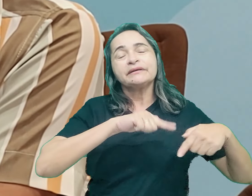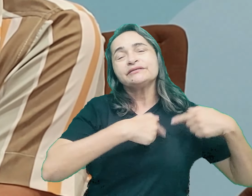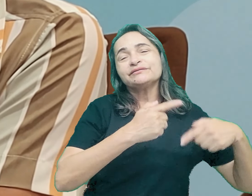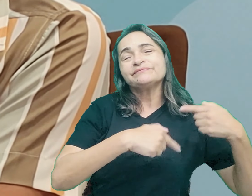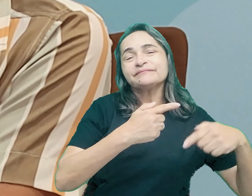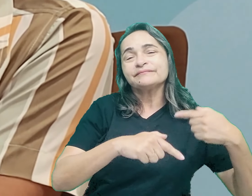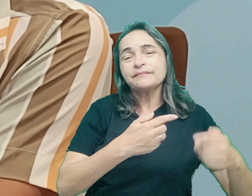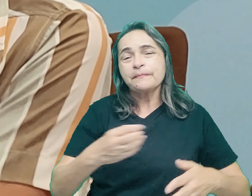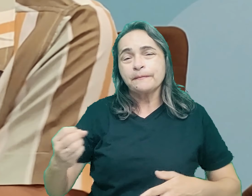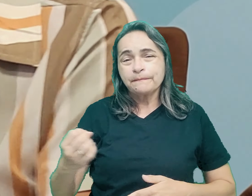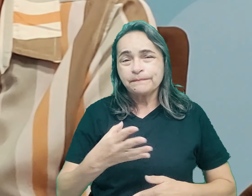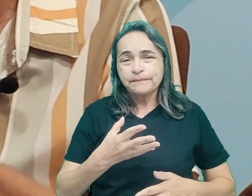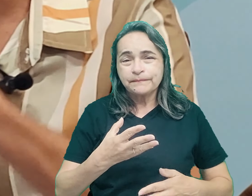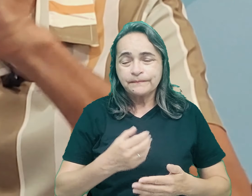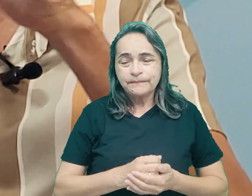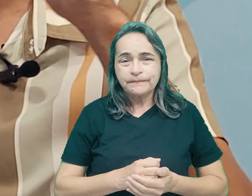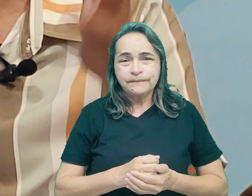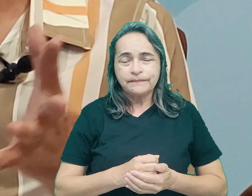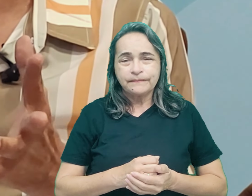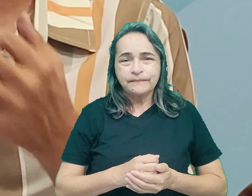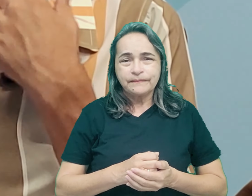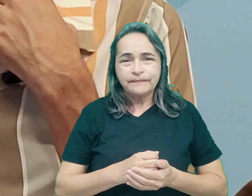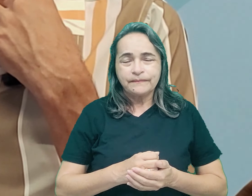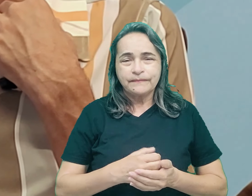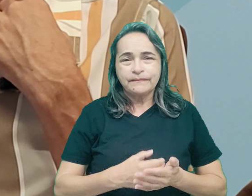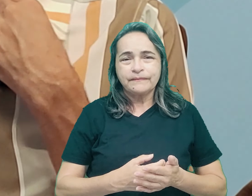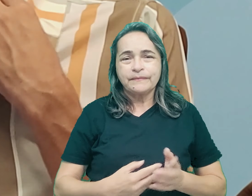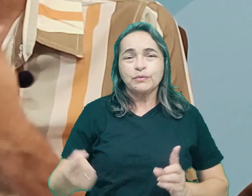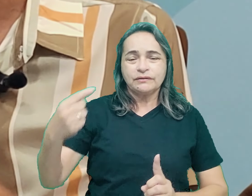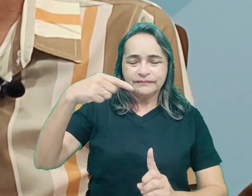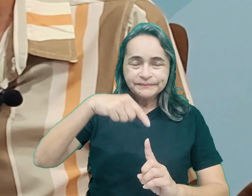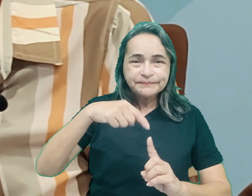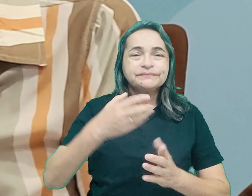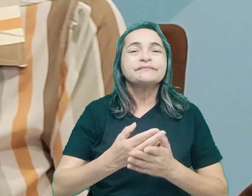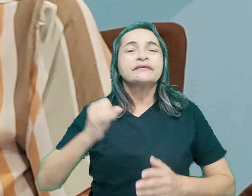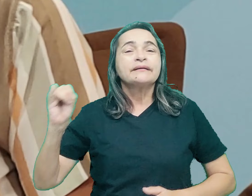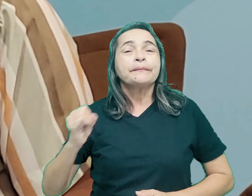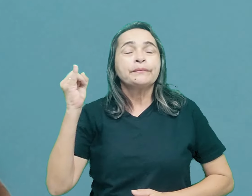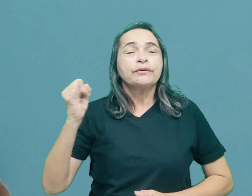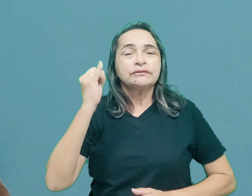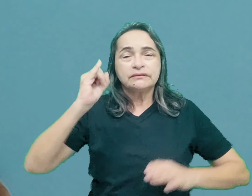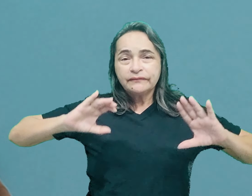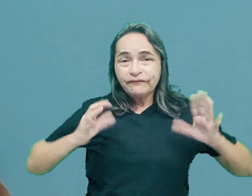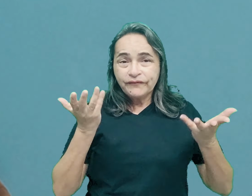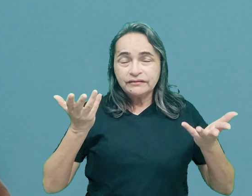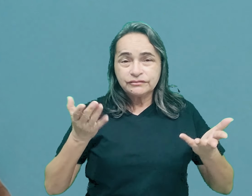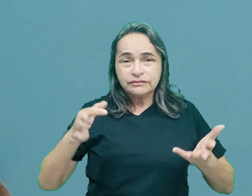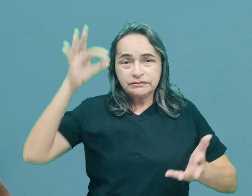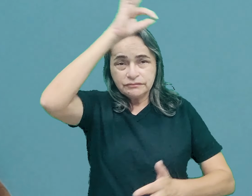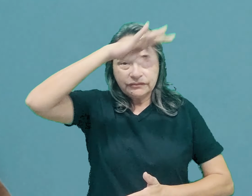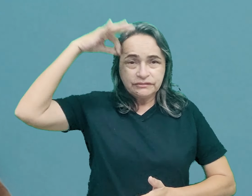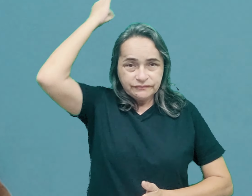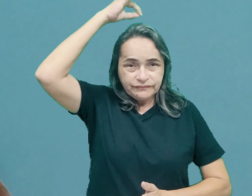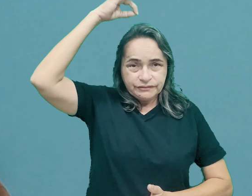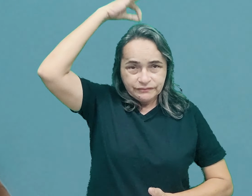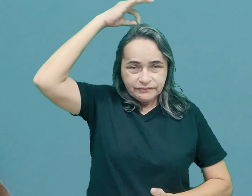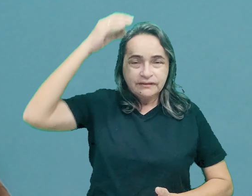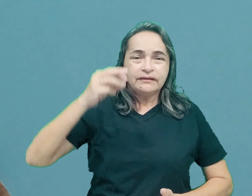a respeito da importância da festa do Divino para além do seu aspecto religioso. A gente deixa